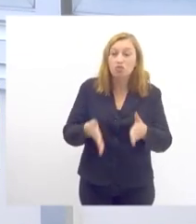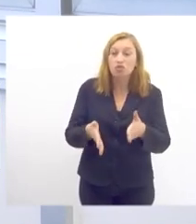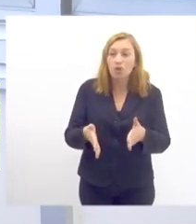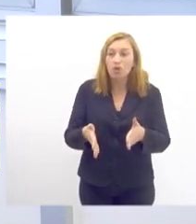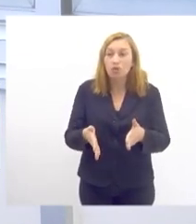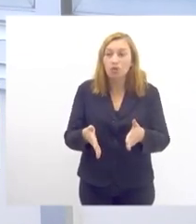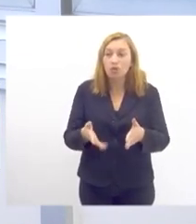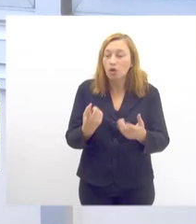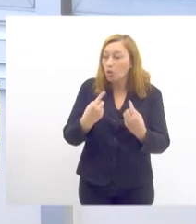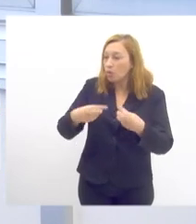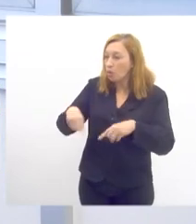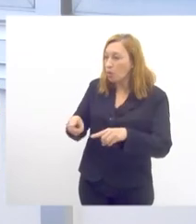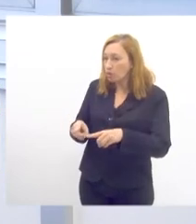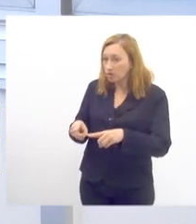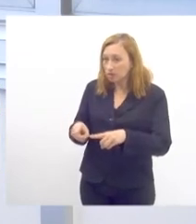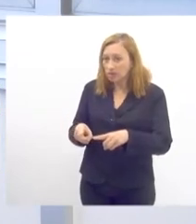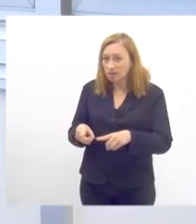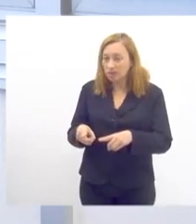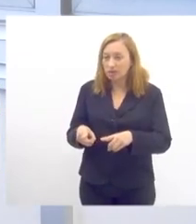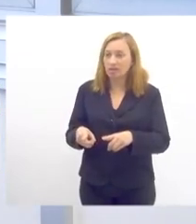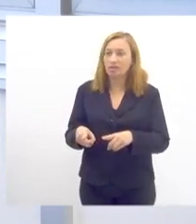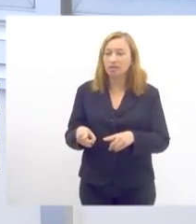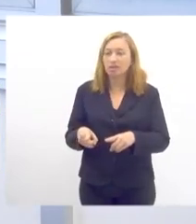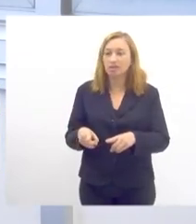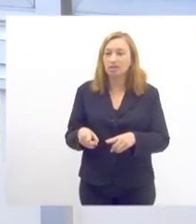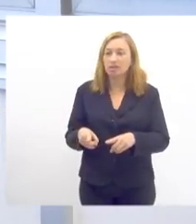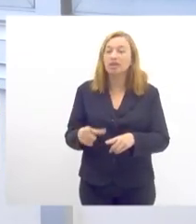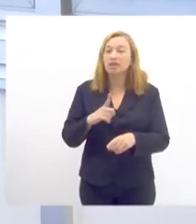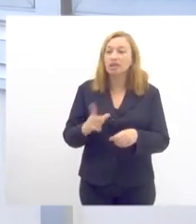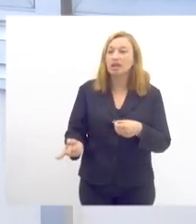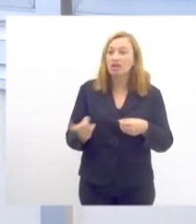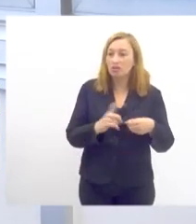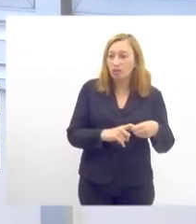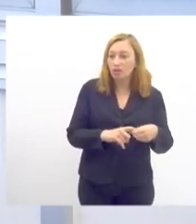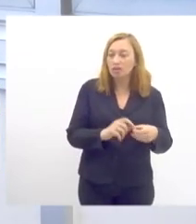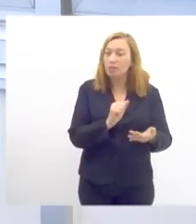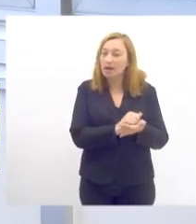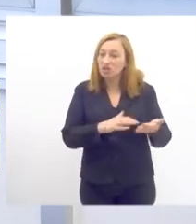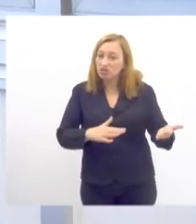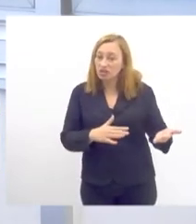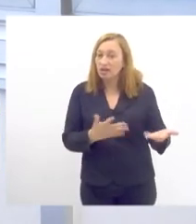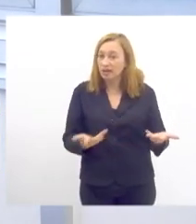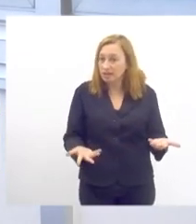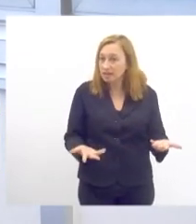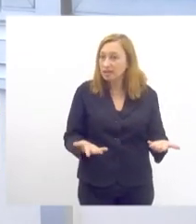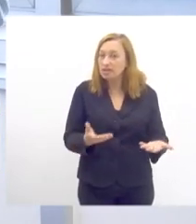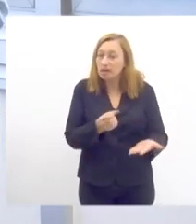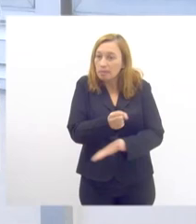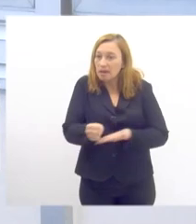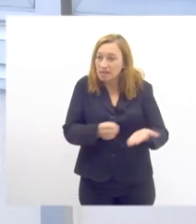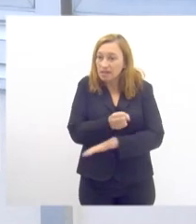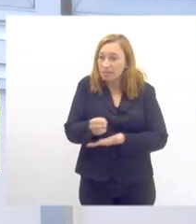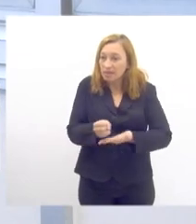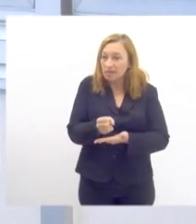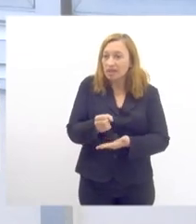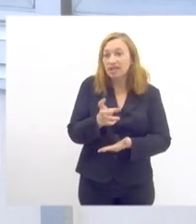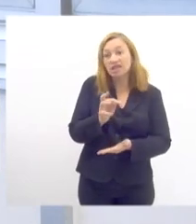situação contraprestacional em que tenha um retorno para a atividade fim do órgão, que basicamente é